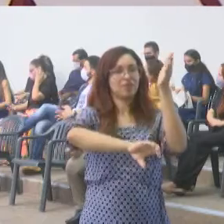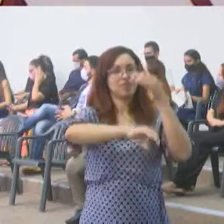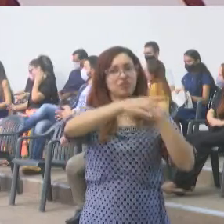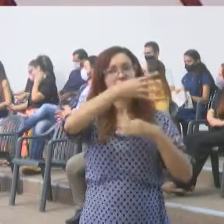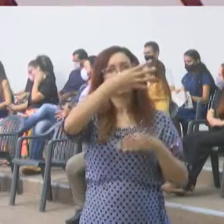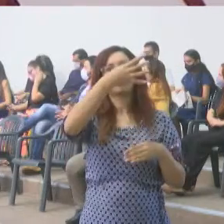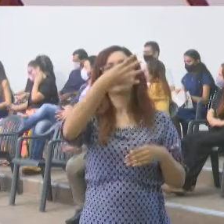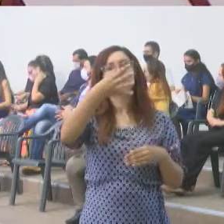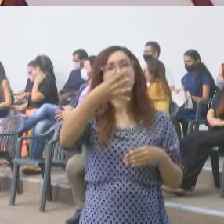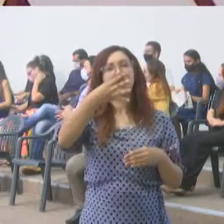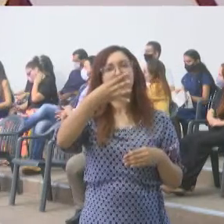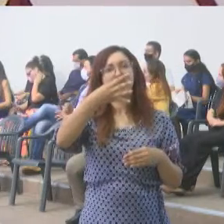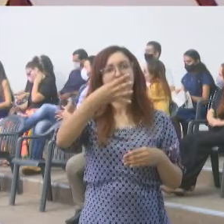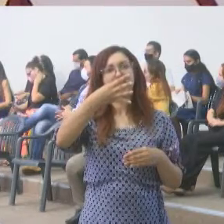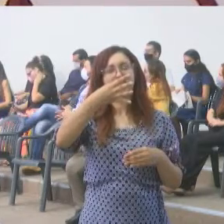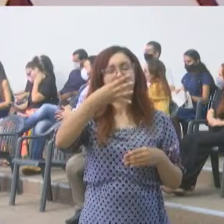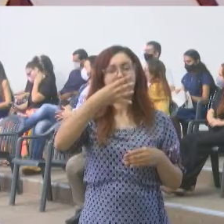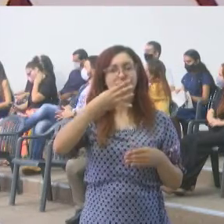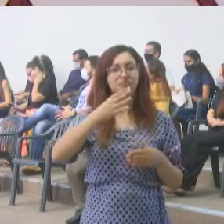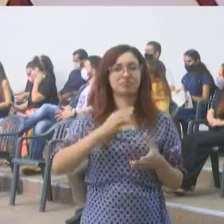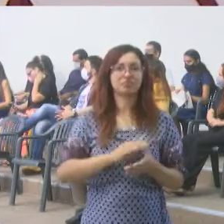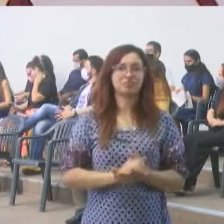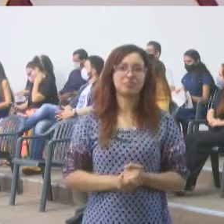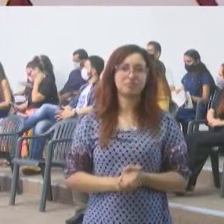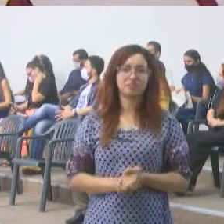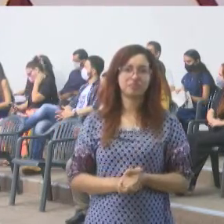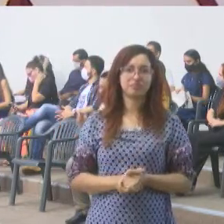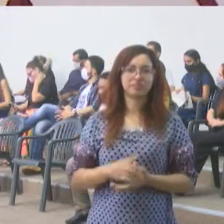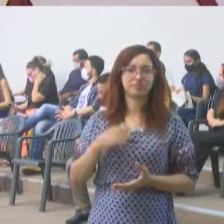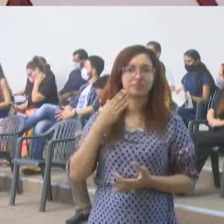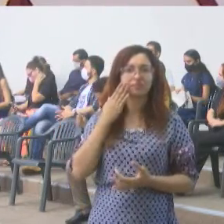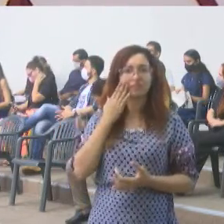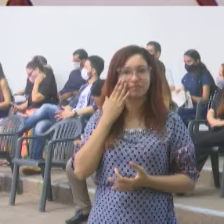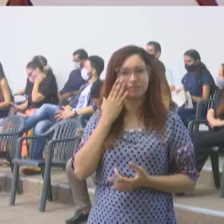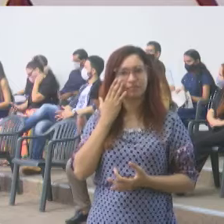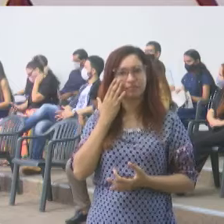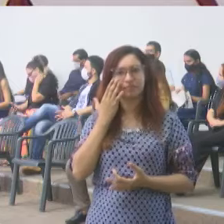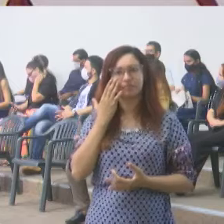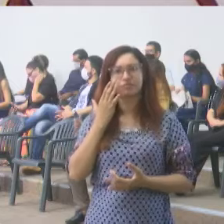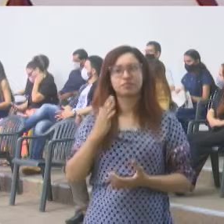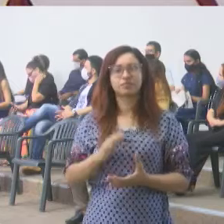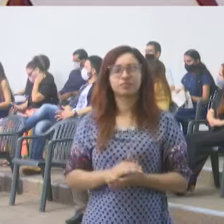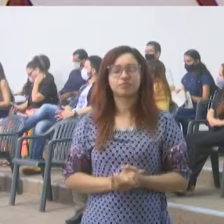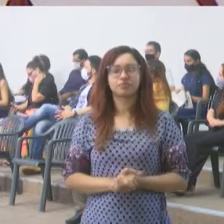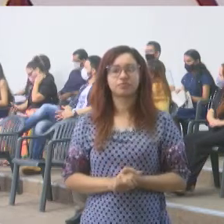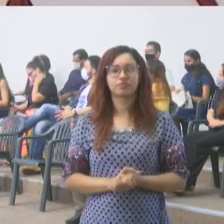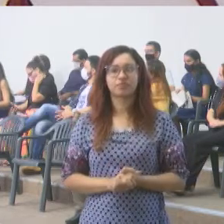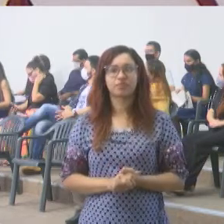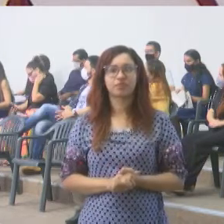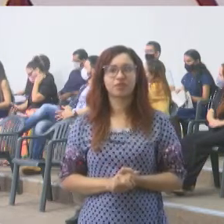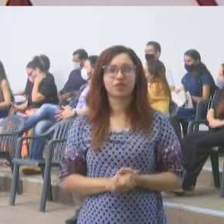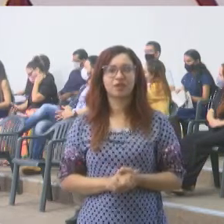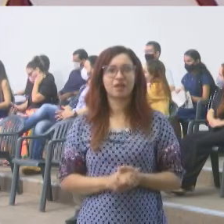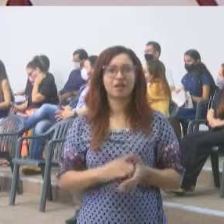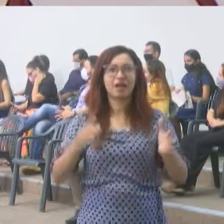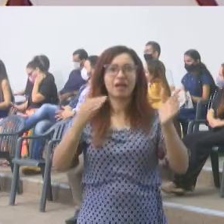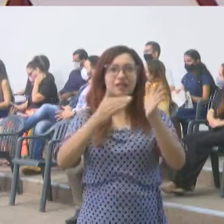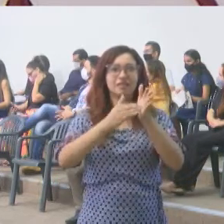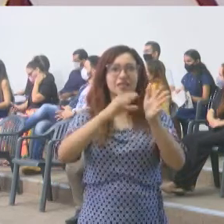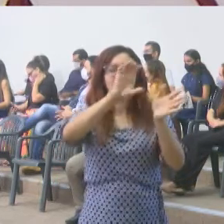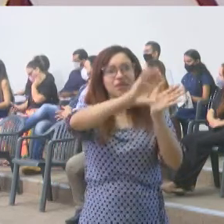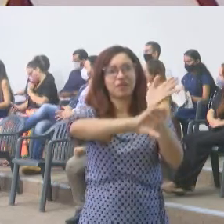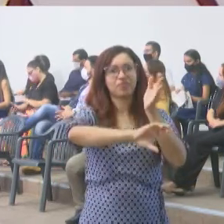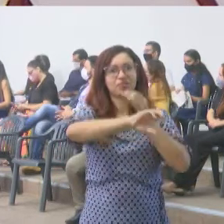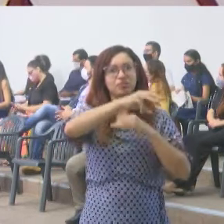sem um pouquinho de suspense e algumas surpresas, como é característico aqui do livro de Ruth. Até o capítulo 3, nós